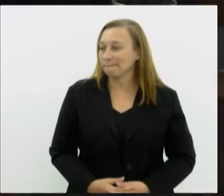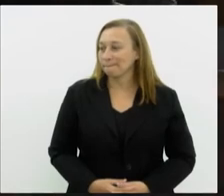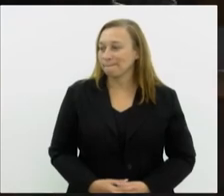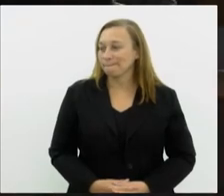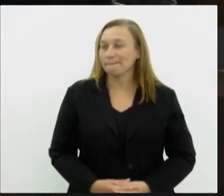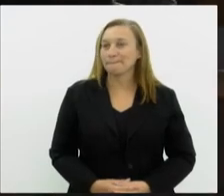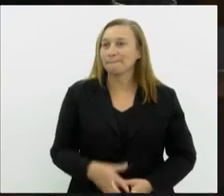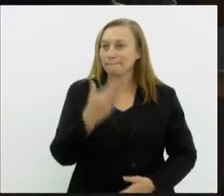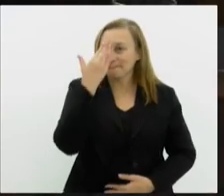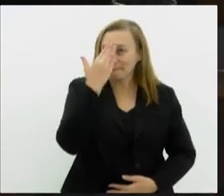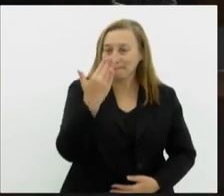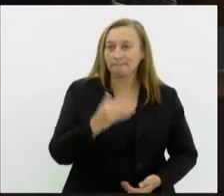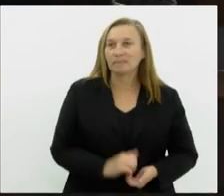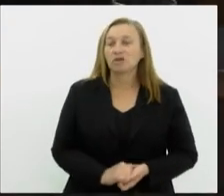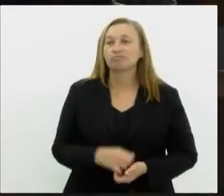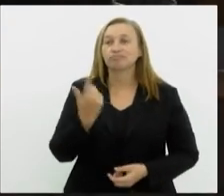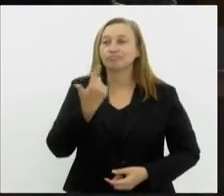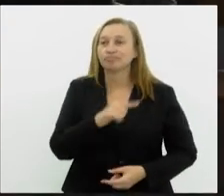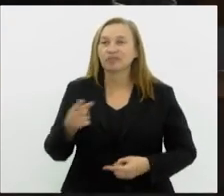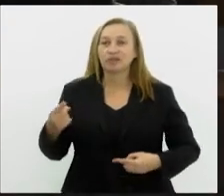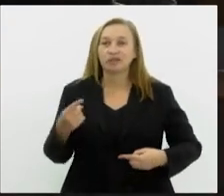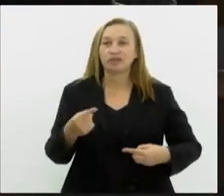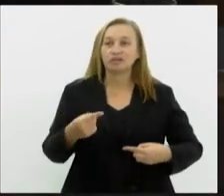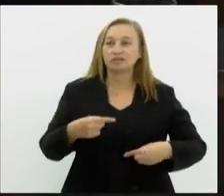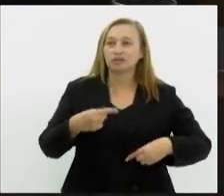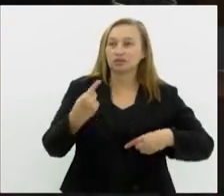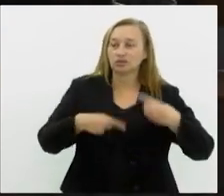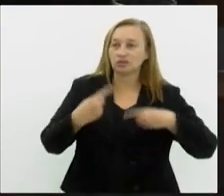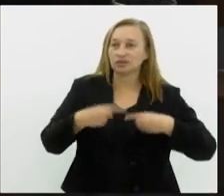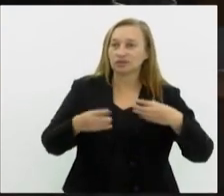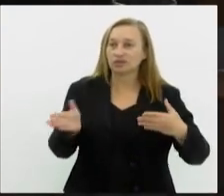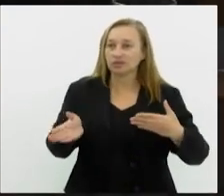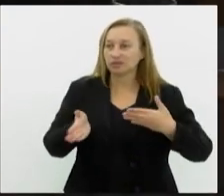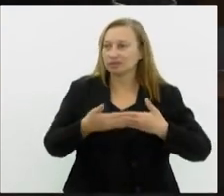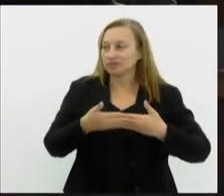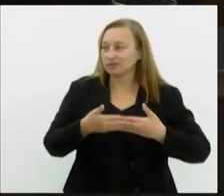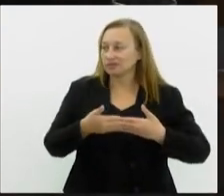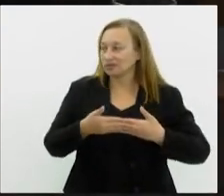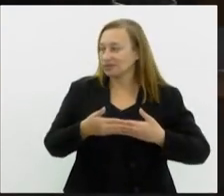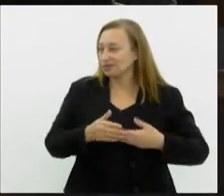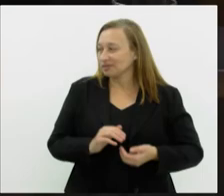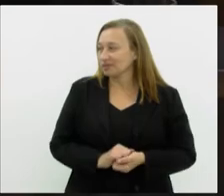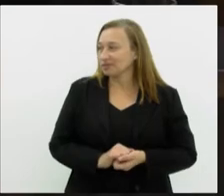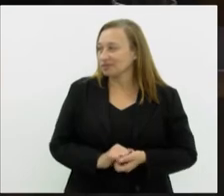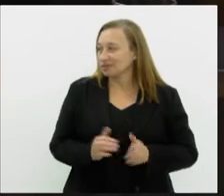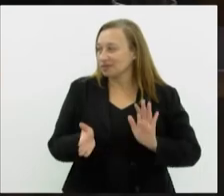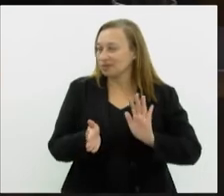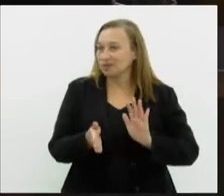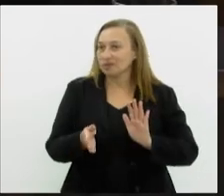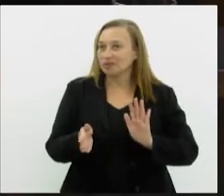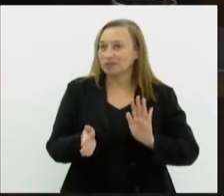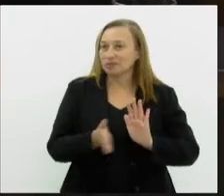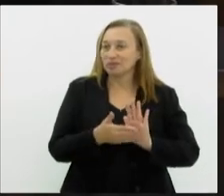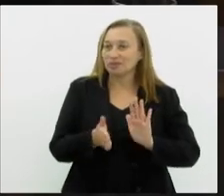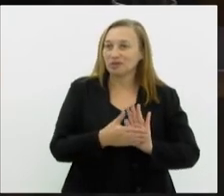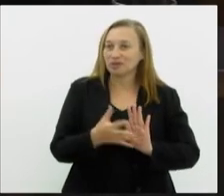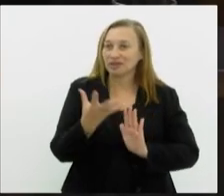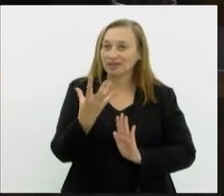Obrigada, querida. Não havendo mais oradores inscritos, encerrada a discussão. A presente proposta recebeu